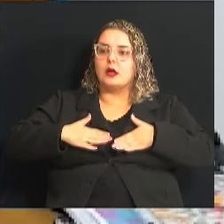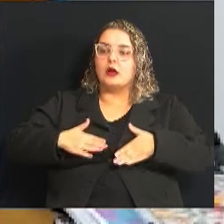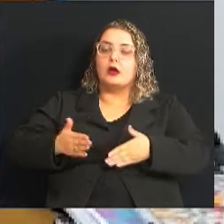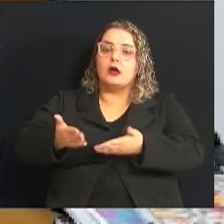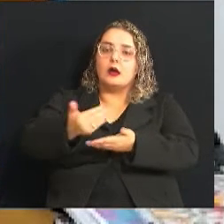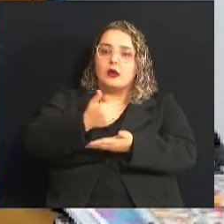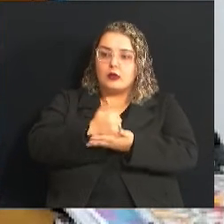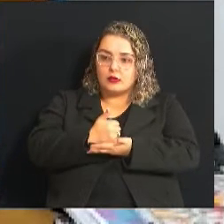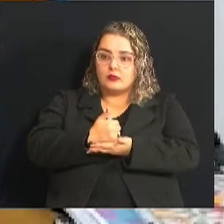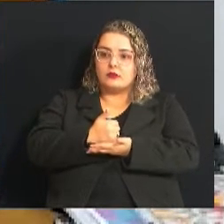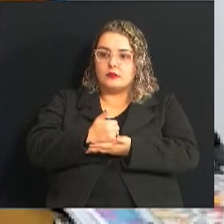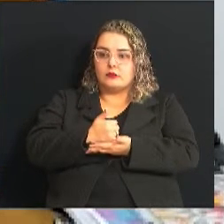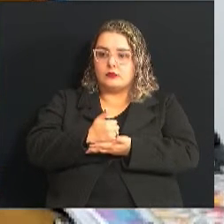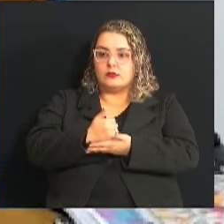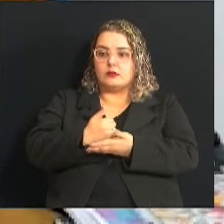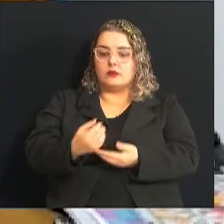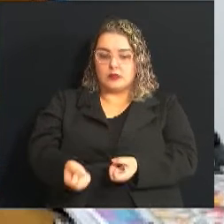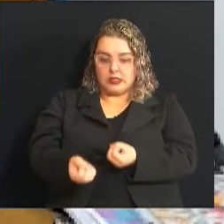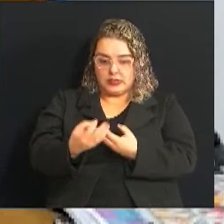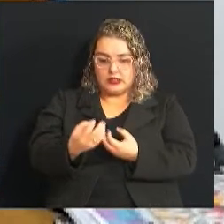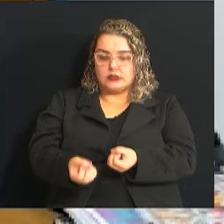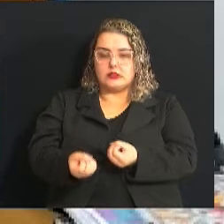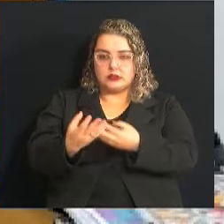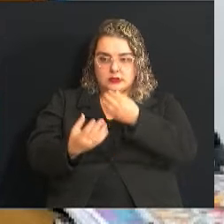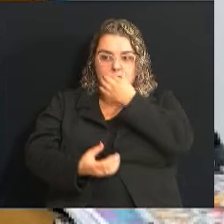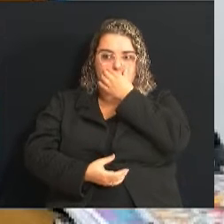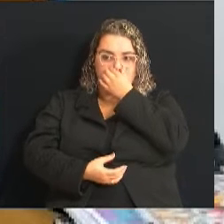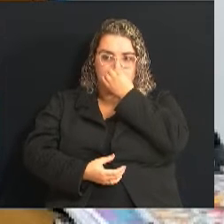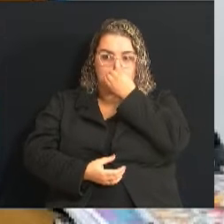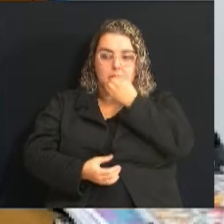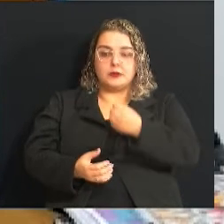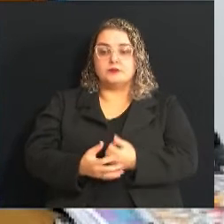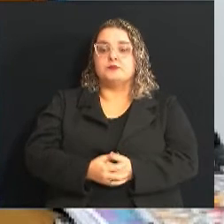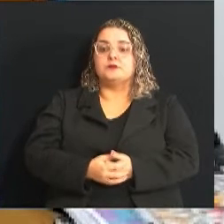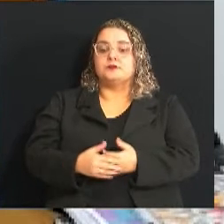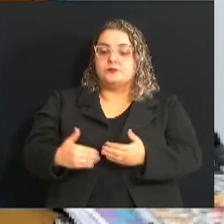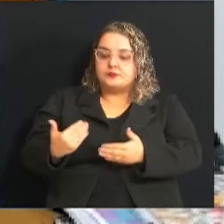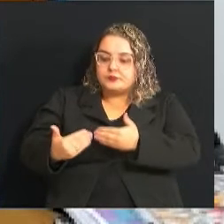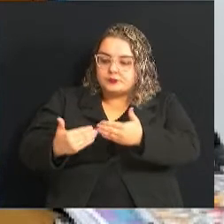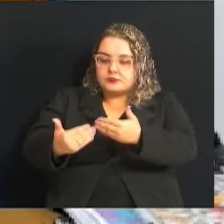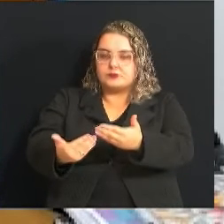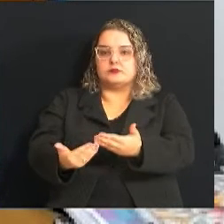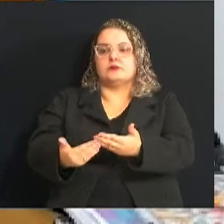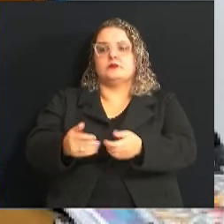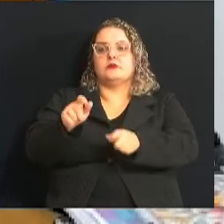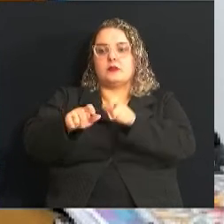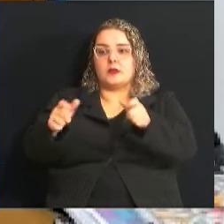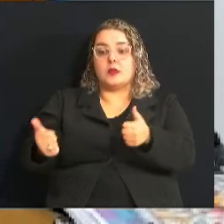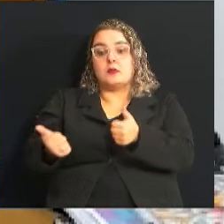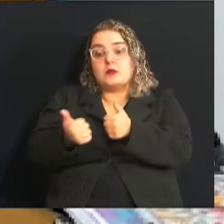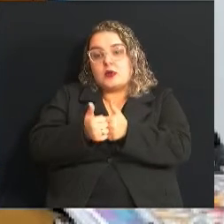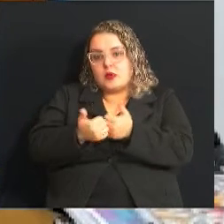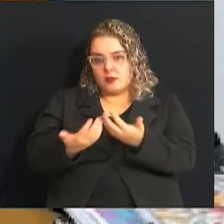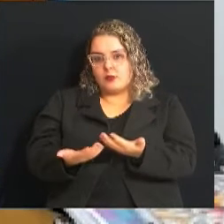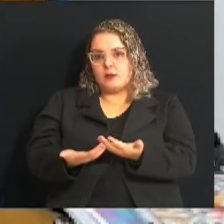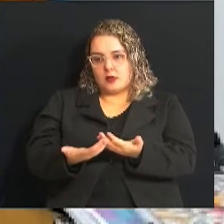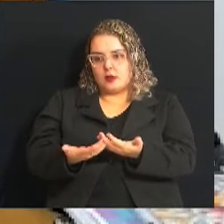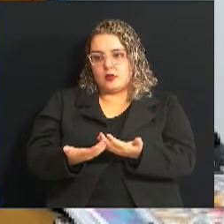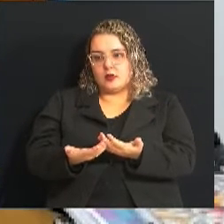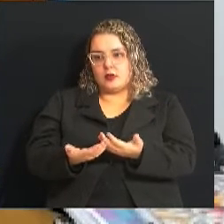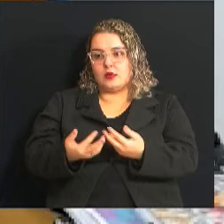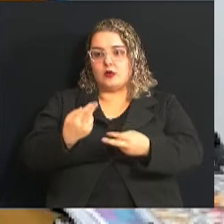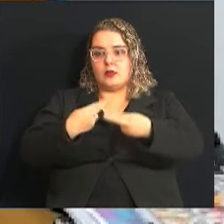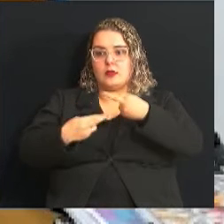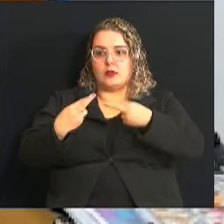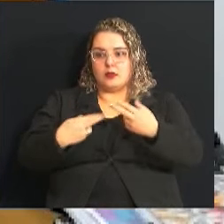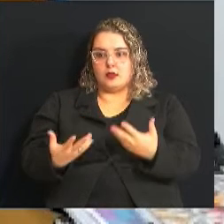e ir trazendo essas informações, então, sempre partindo dessa pessoa próxima. E com relação,